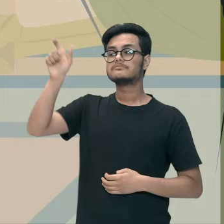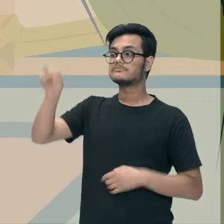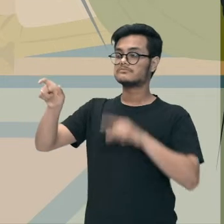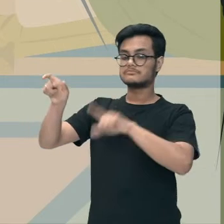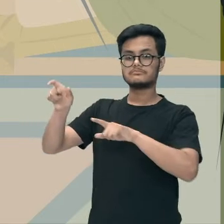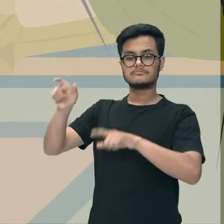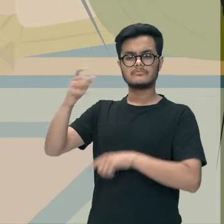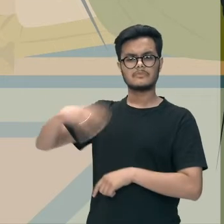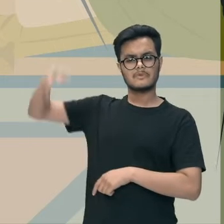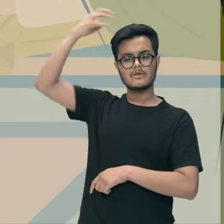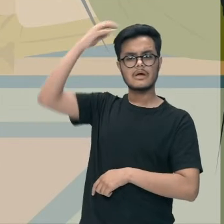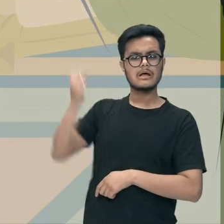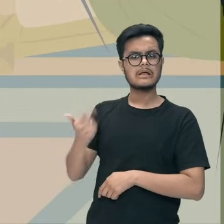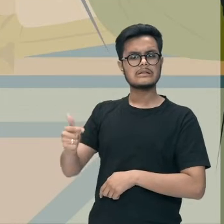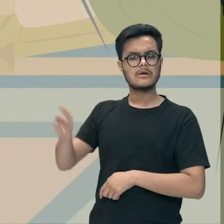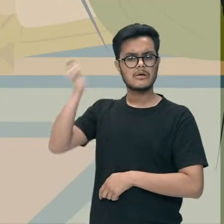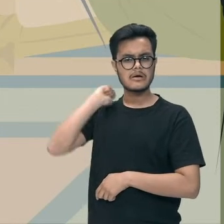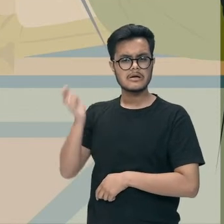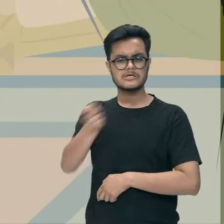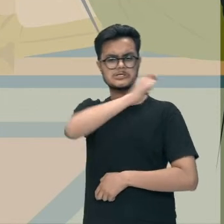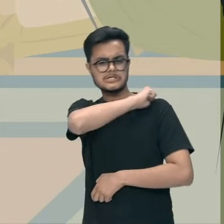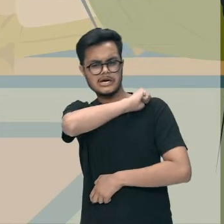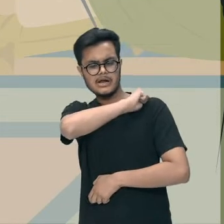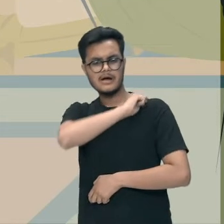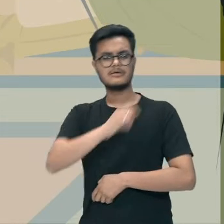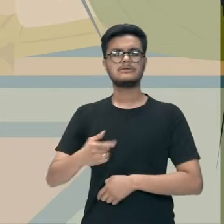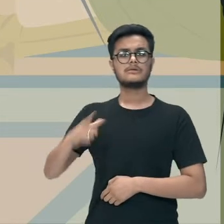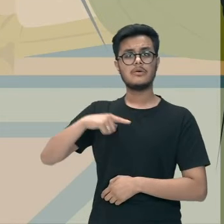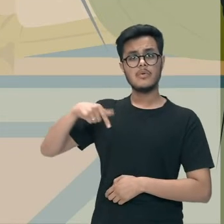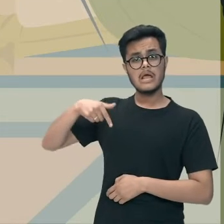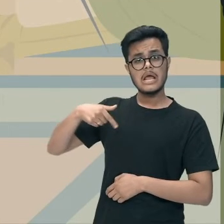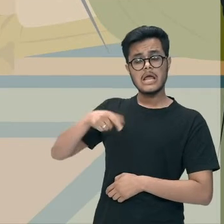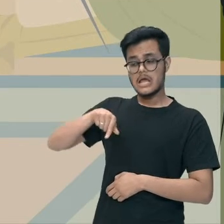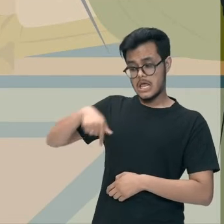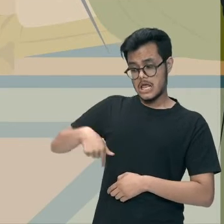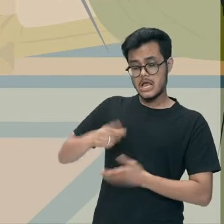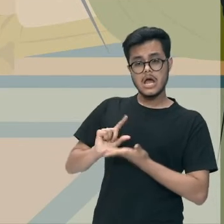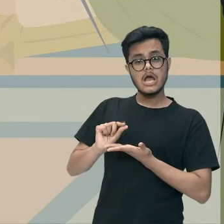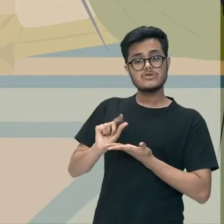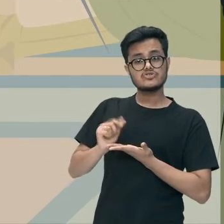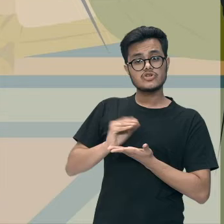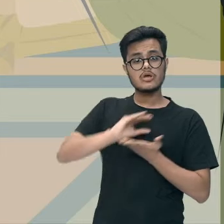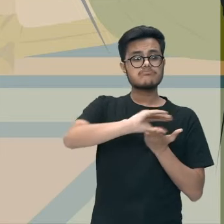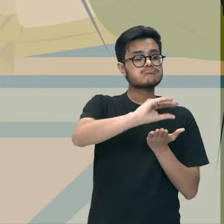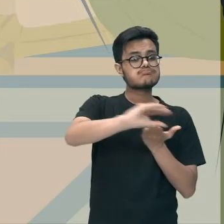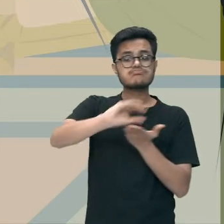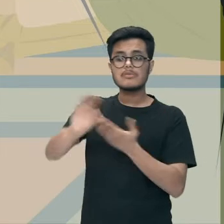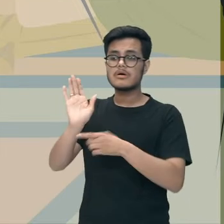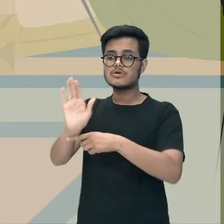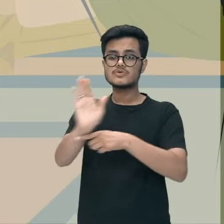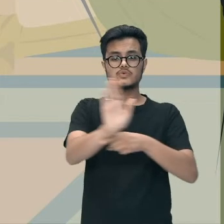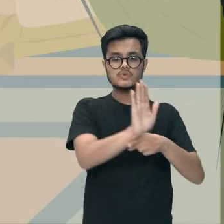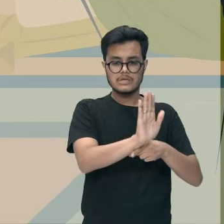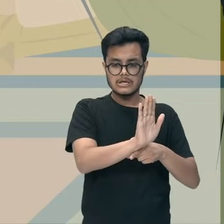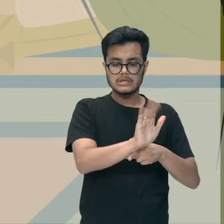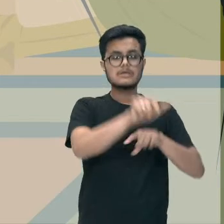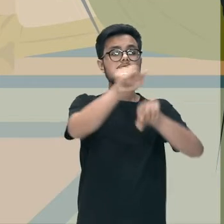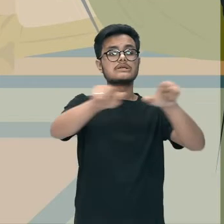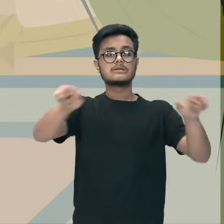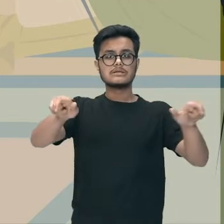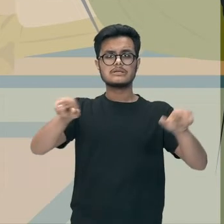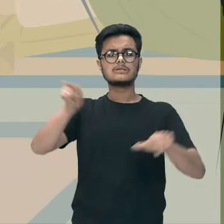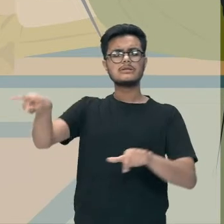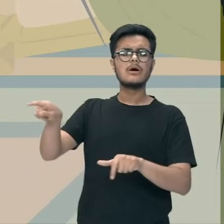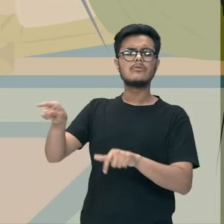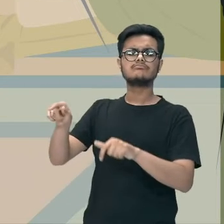dele, não tinha escravos, né? E ele tirava até dinheiro do próprio bolso para ajudar as pessoas. Não é isso? Segundo conta aí a história. Então ele era uma pessoa